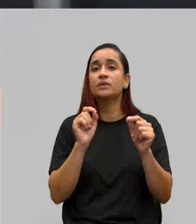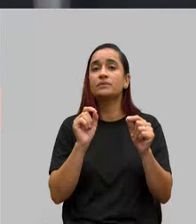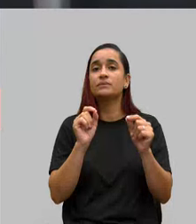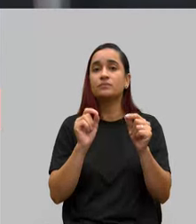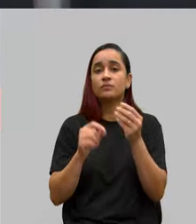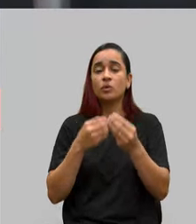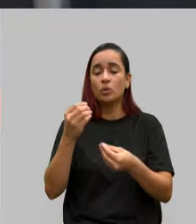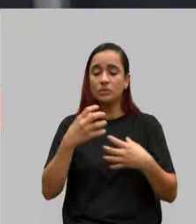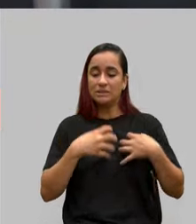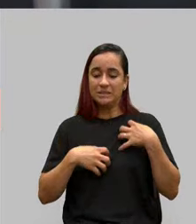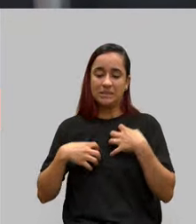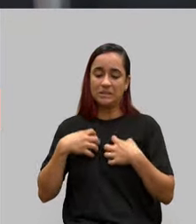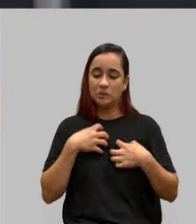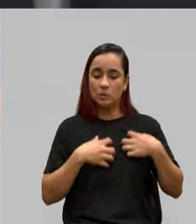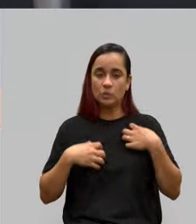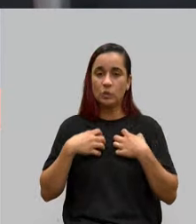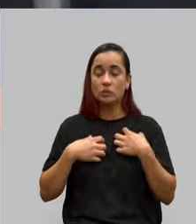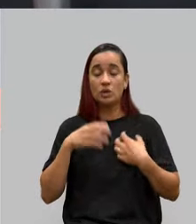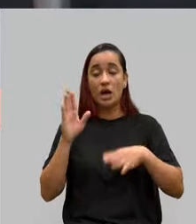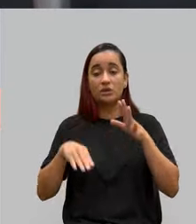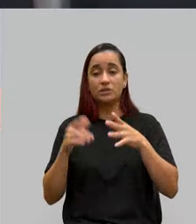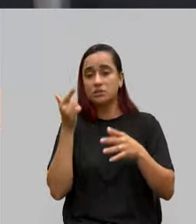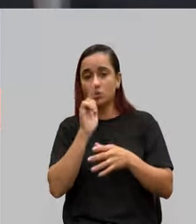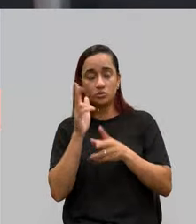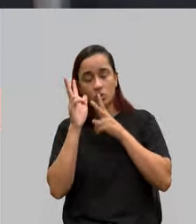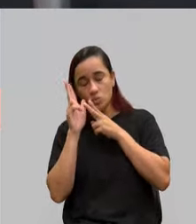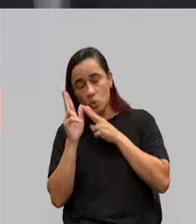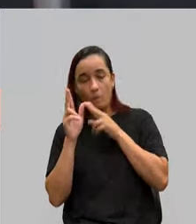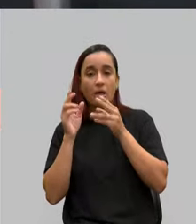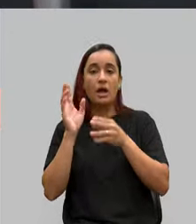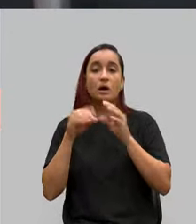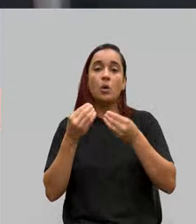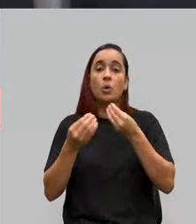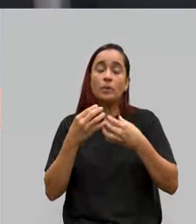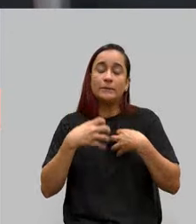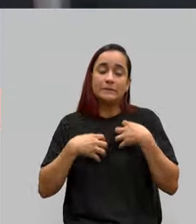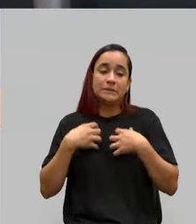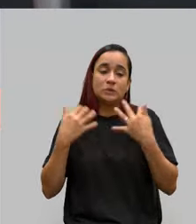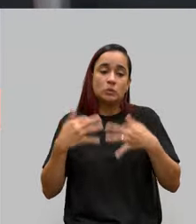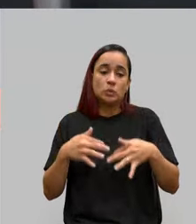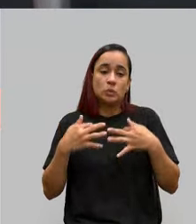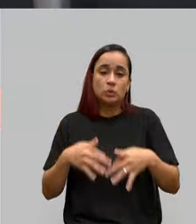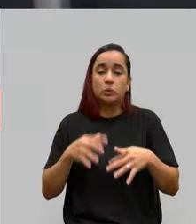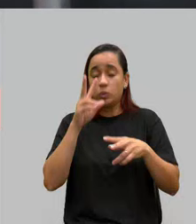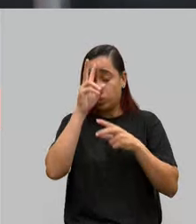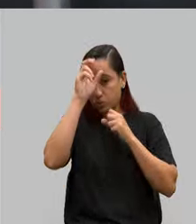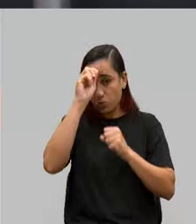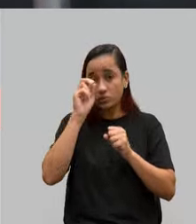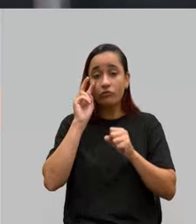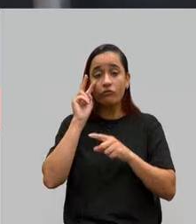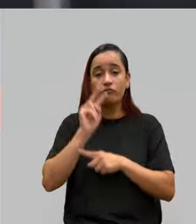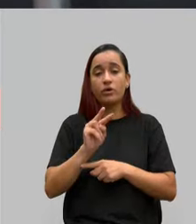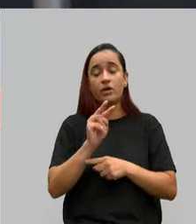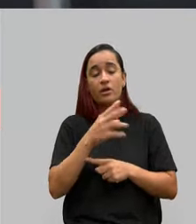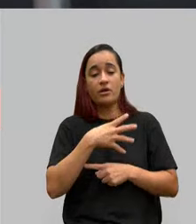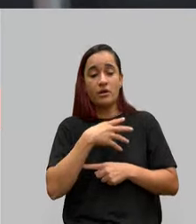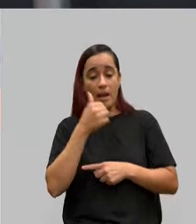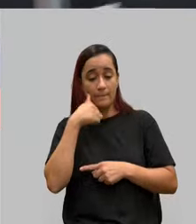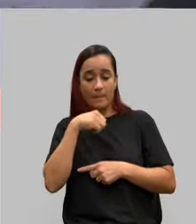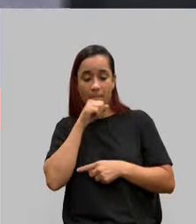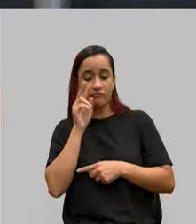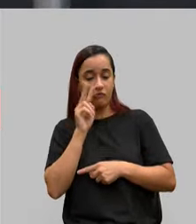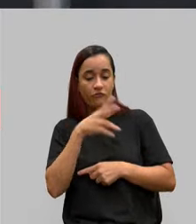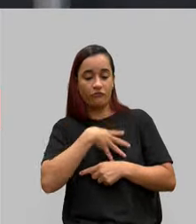desconforto das noites sem sono a aflição Cruel de um ataque que se desenvolve na sua frente e que